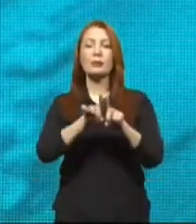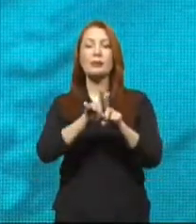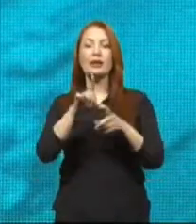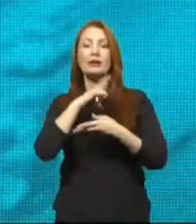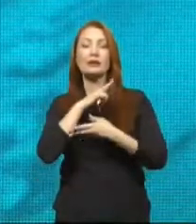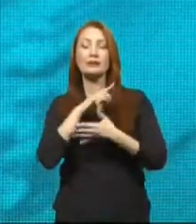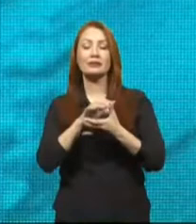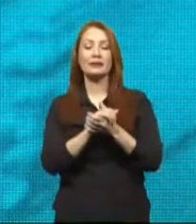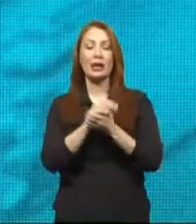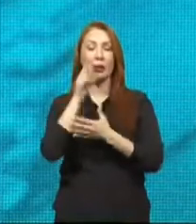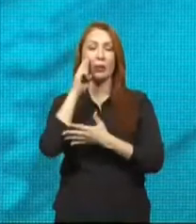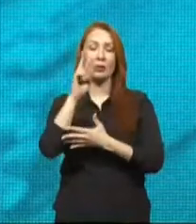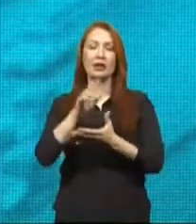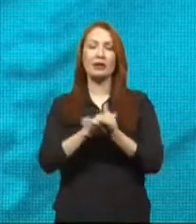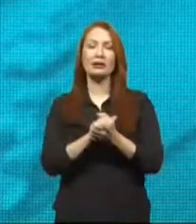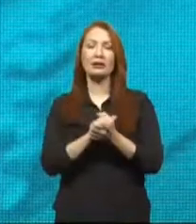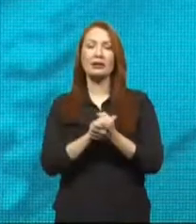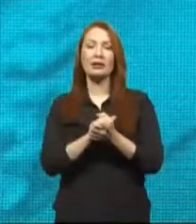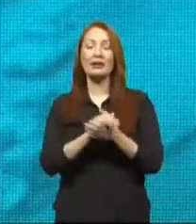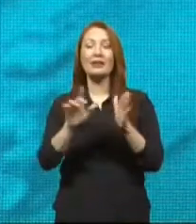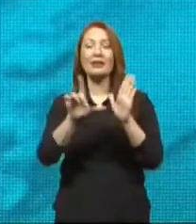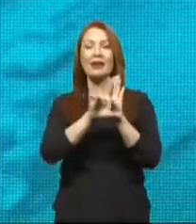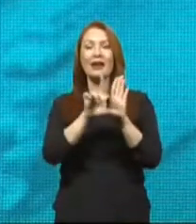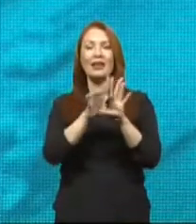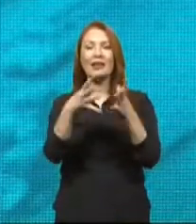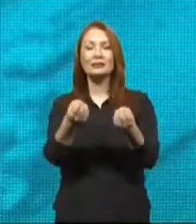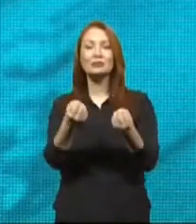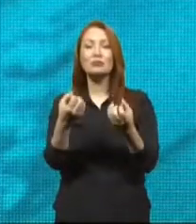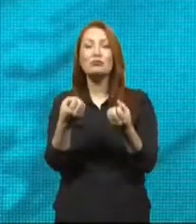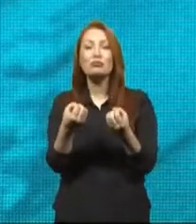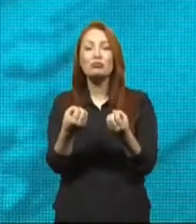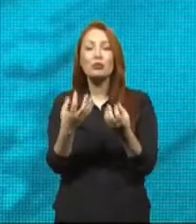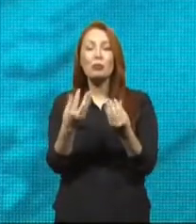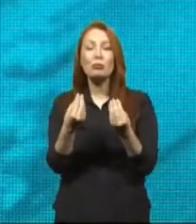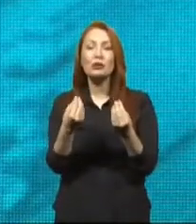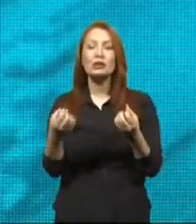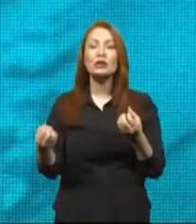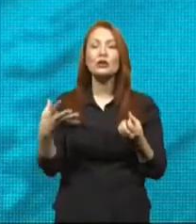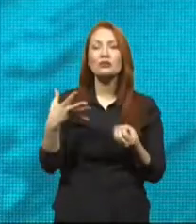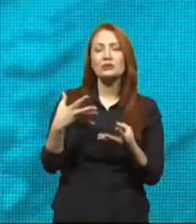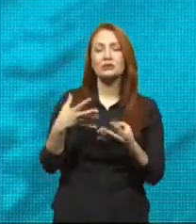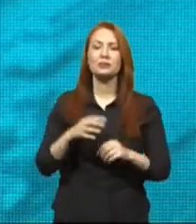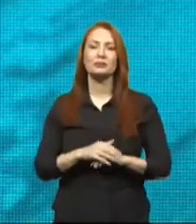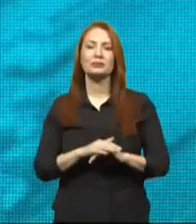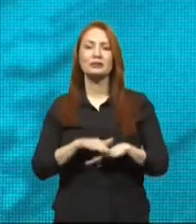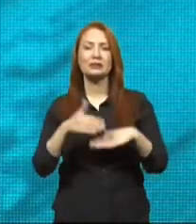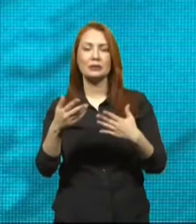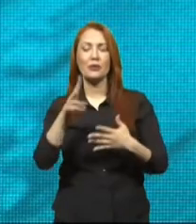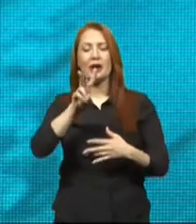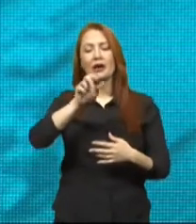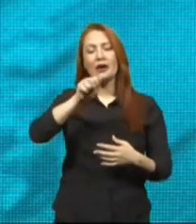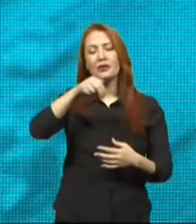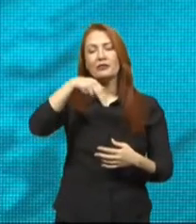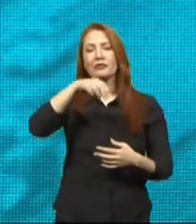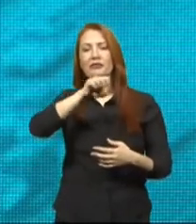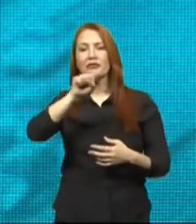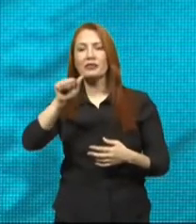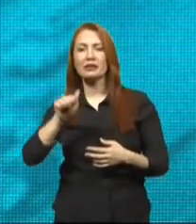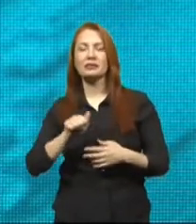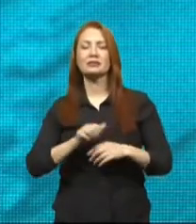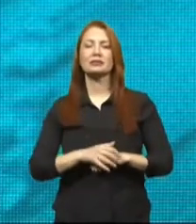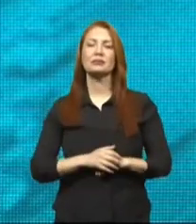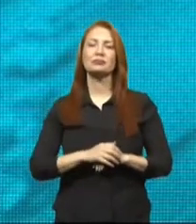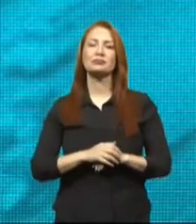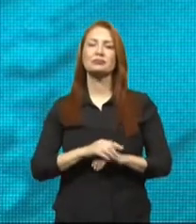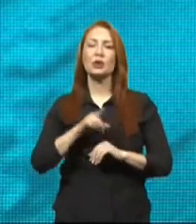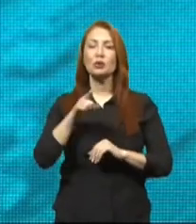de que essa lei ela vai permitir muita inovação, né? E aí, Vanessa, tu como uma expert, né, dentro do ambiente